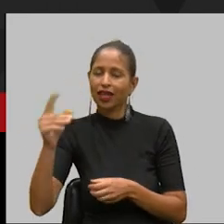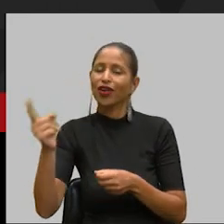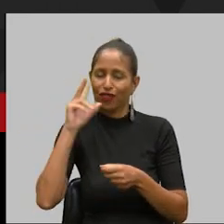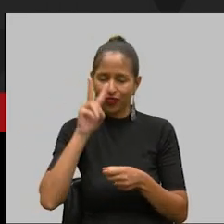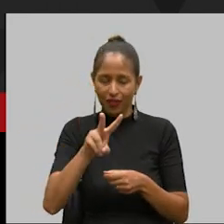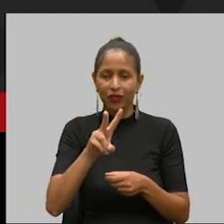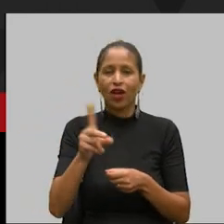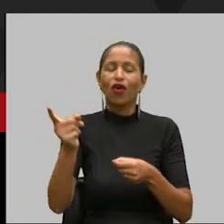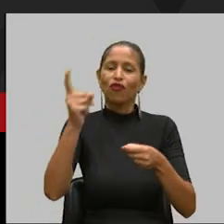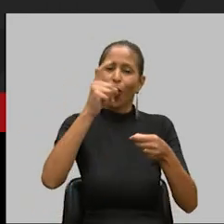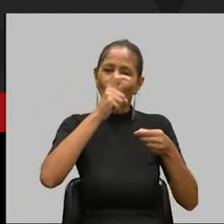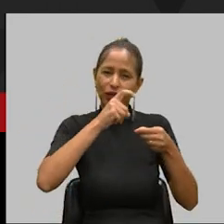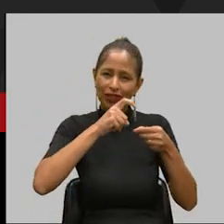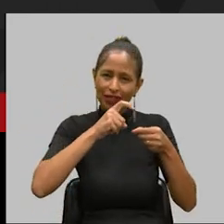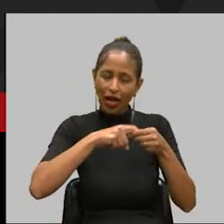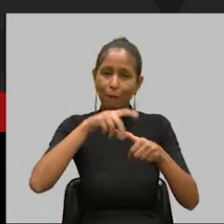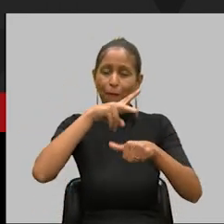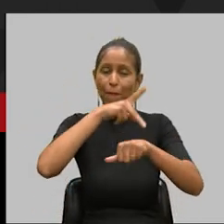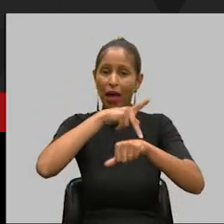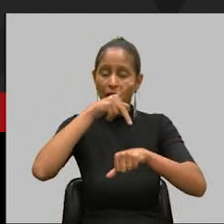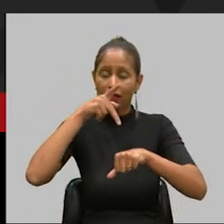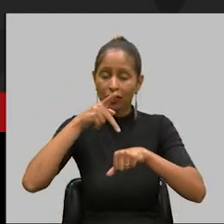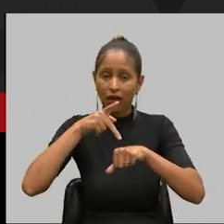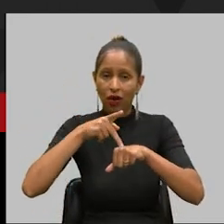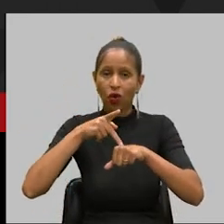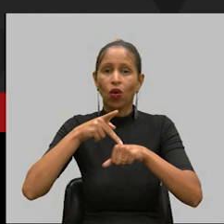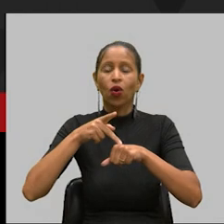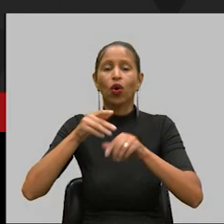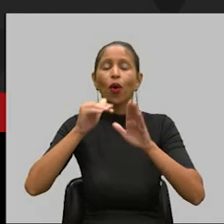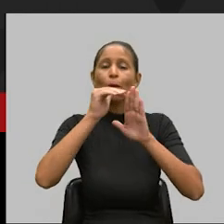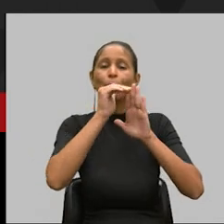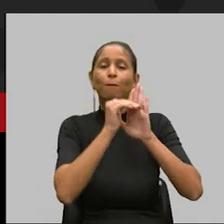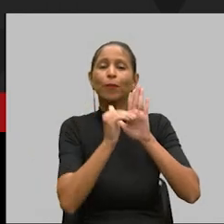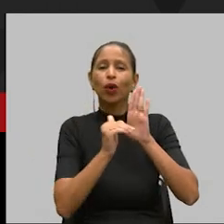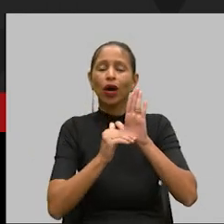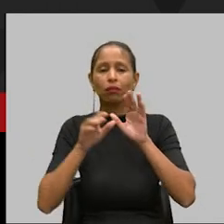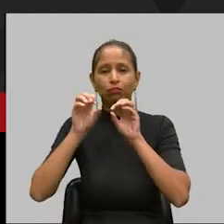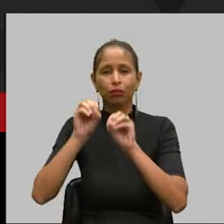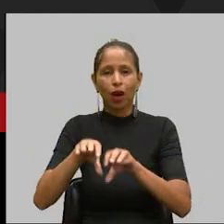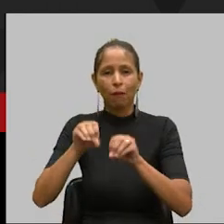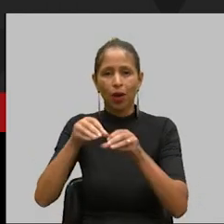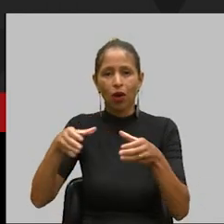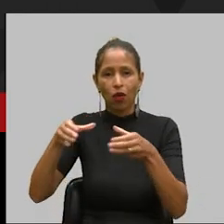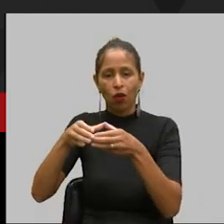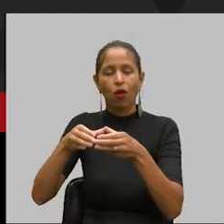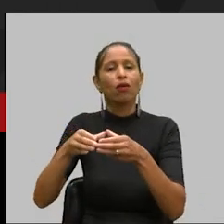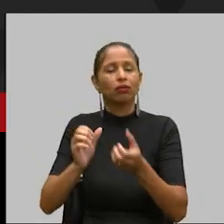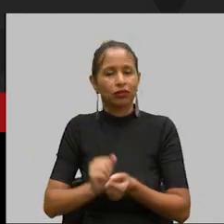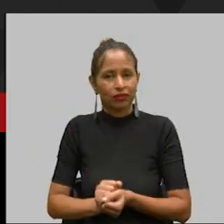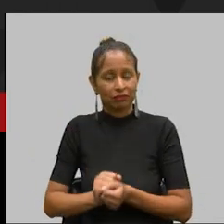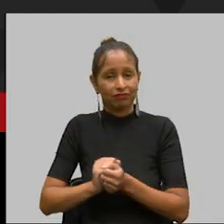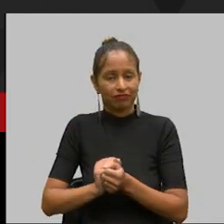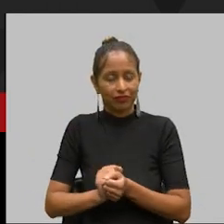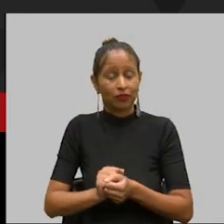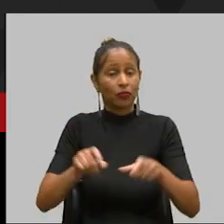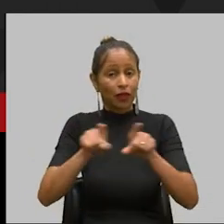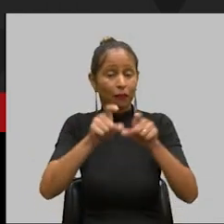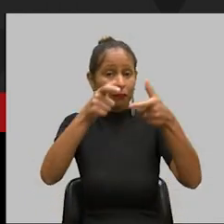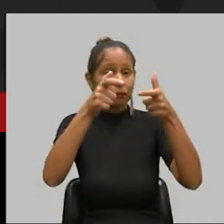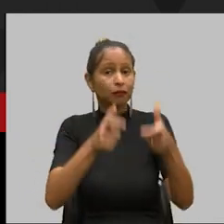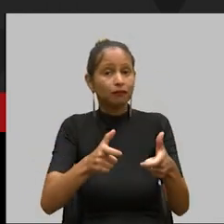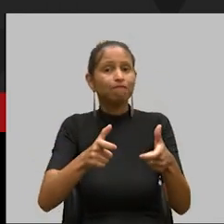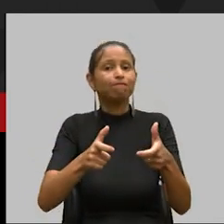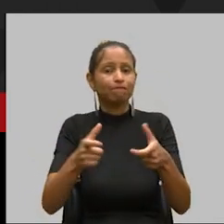comissão nacional pedagógica eh do programa nacional de educação nas áreas de reforma agrária então estamos num ambiente de